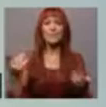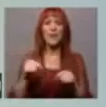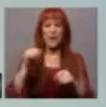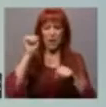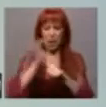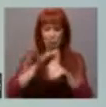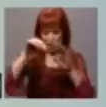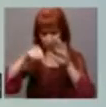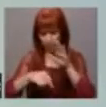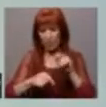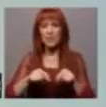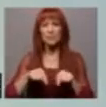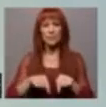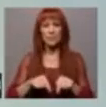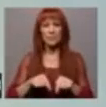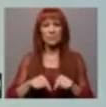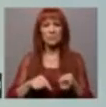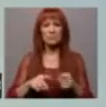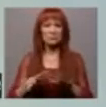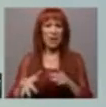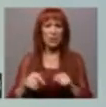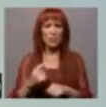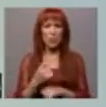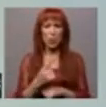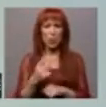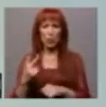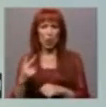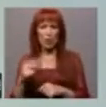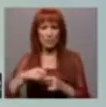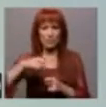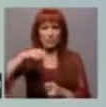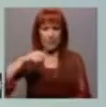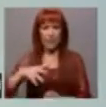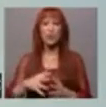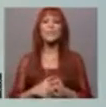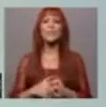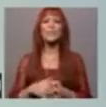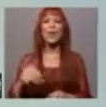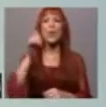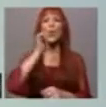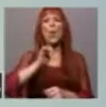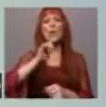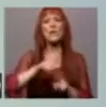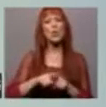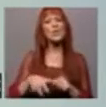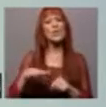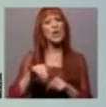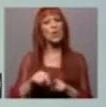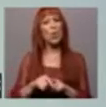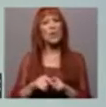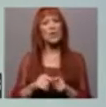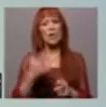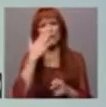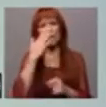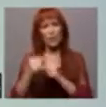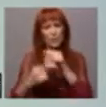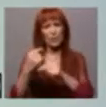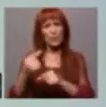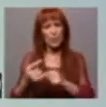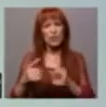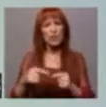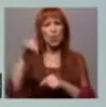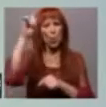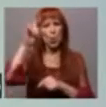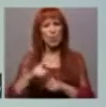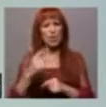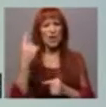sul as ondas são de sudoeste e com cerca de 1 a 2 metros. Nos Açores, também com uma situação pós-frontal, temos hoje um dia